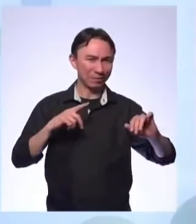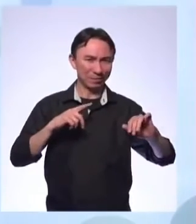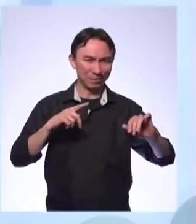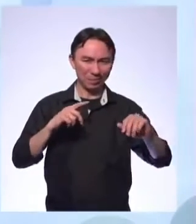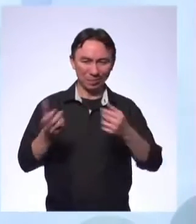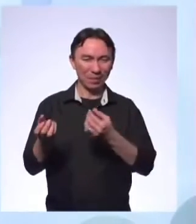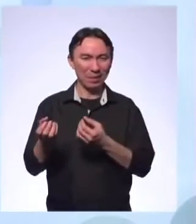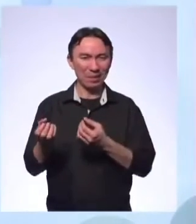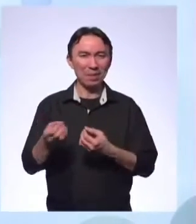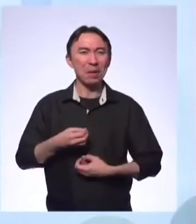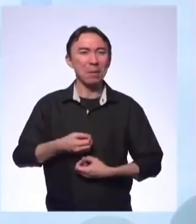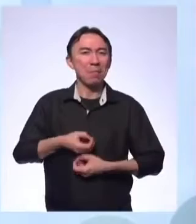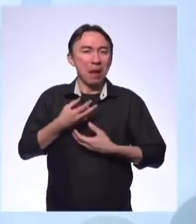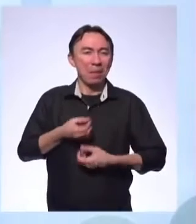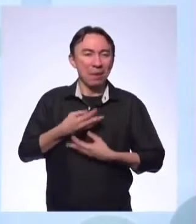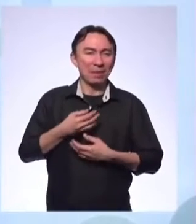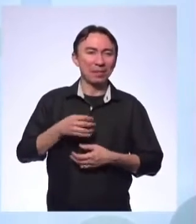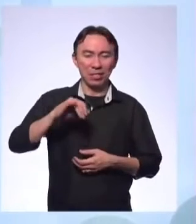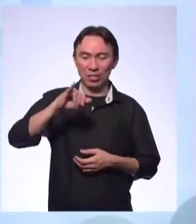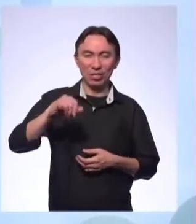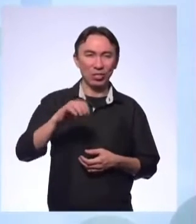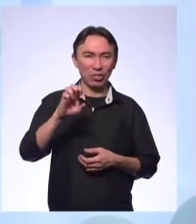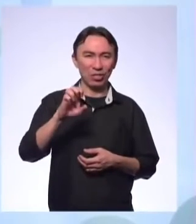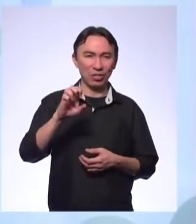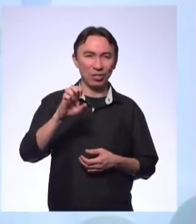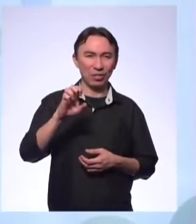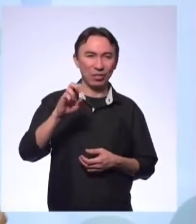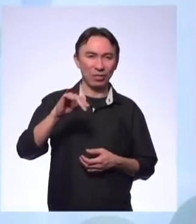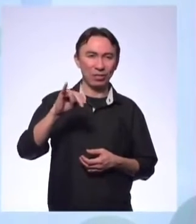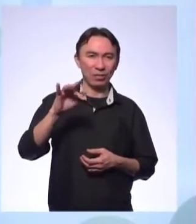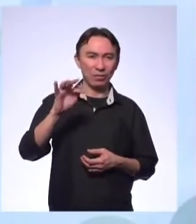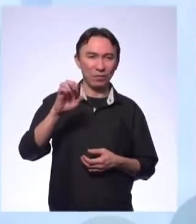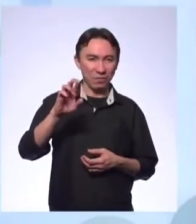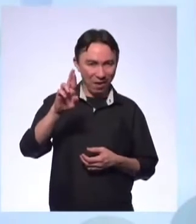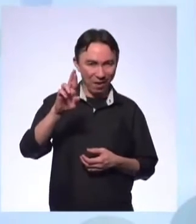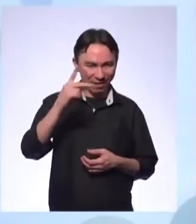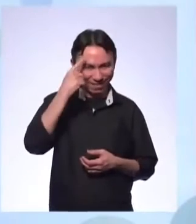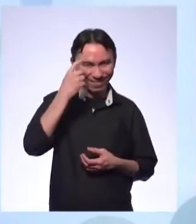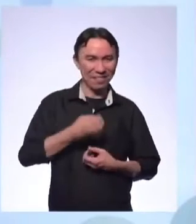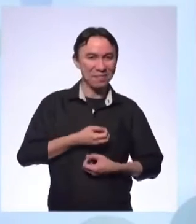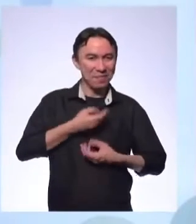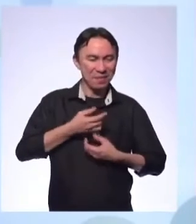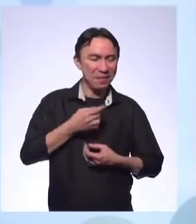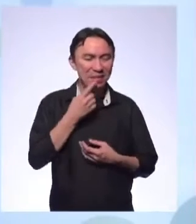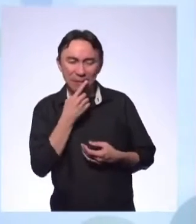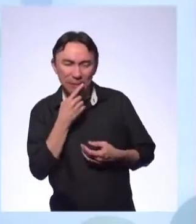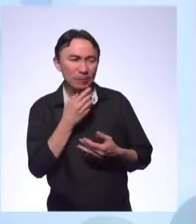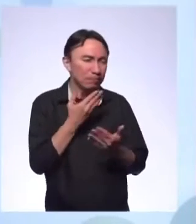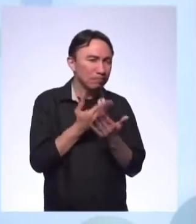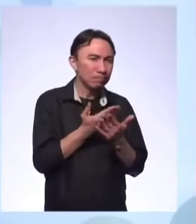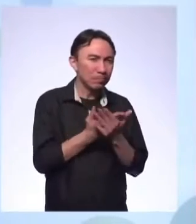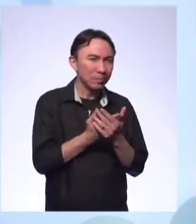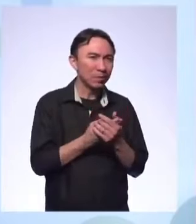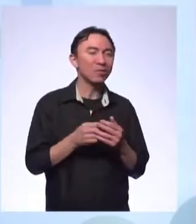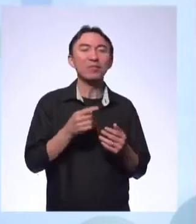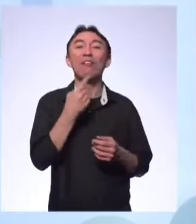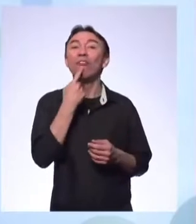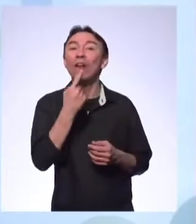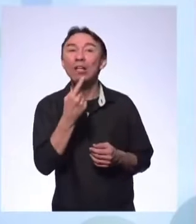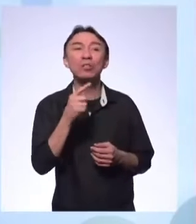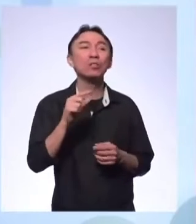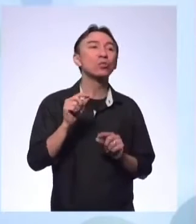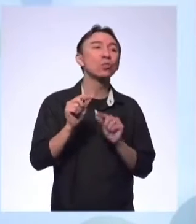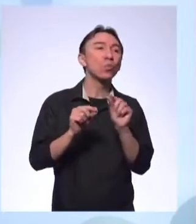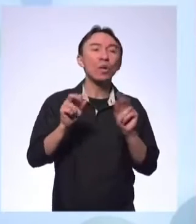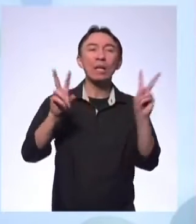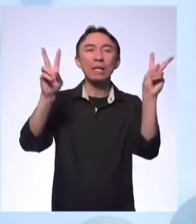Jennifer Alex você tirar esse daqui gente não ah tá tudo bem então aí a gente tava falando sobre Equidade Ela falou